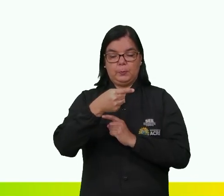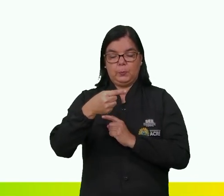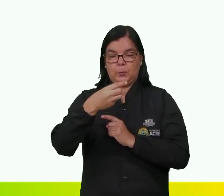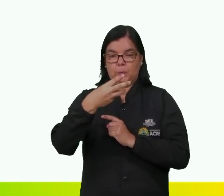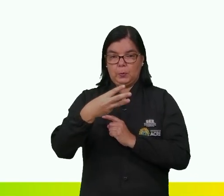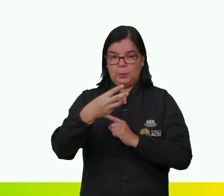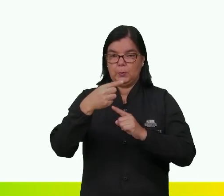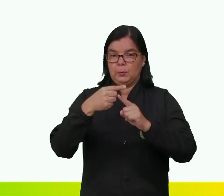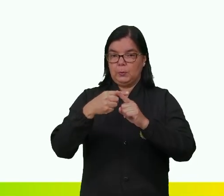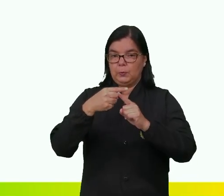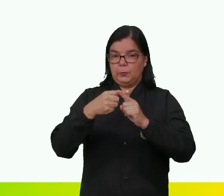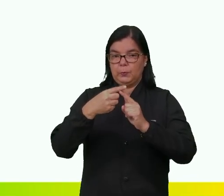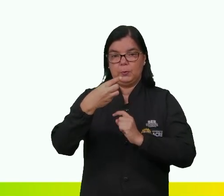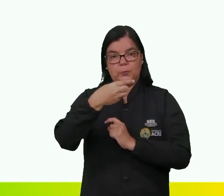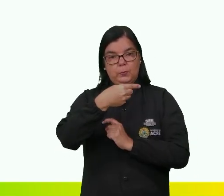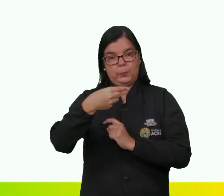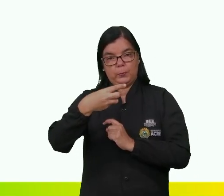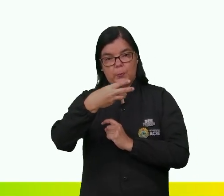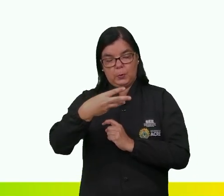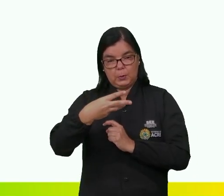vezes menos 3